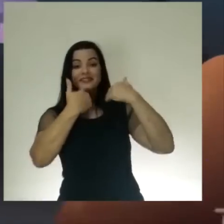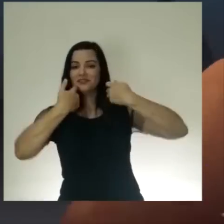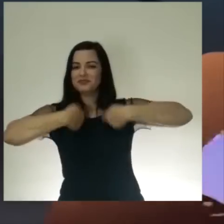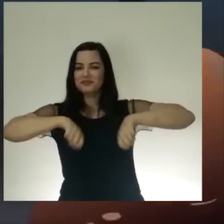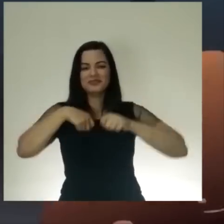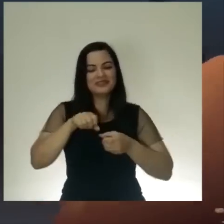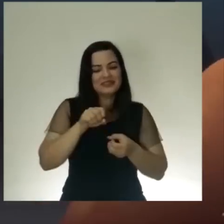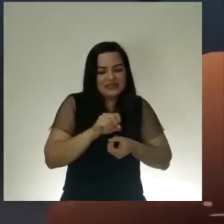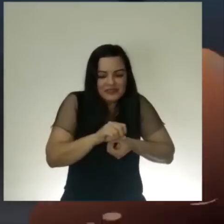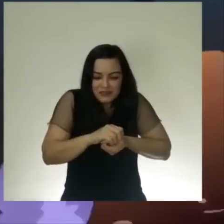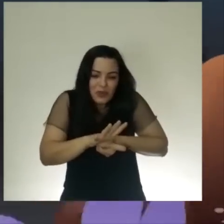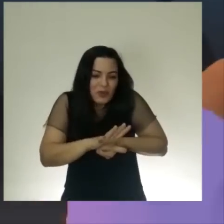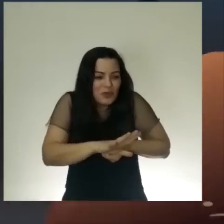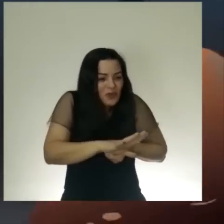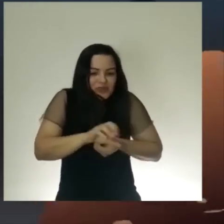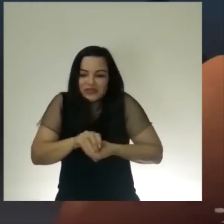lanterna.